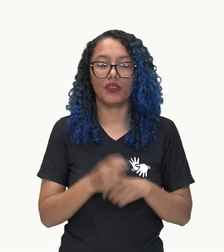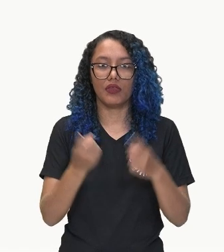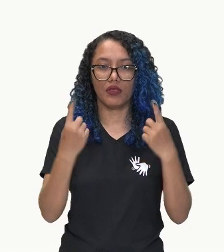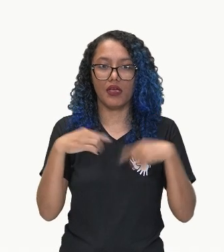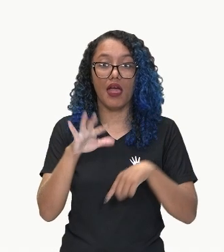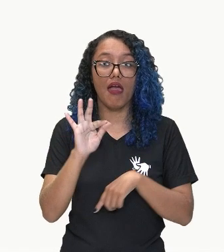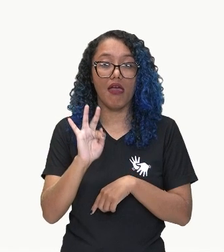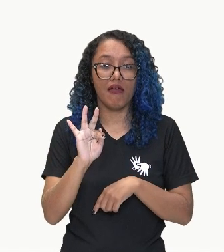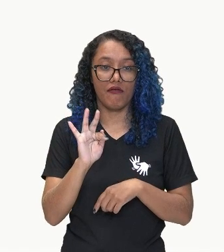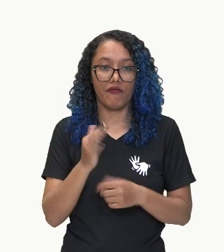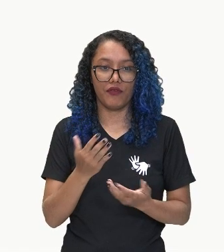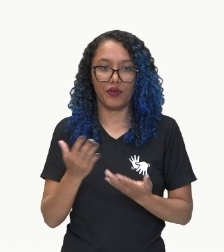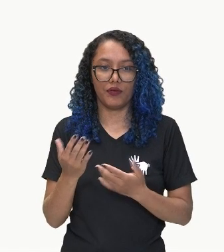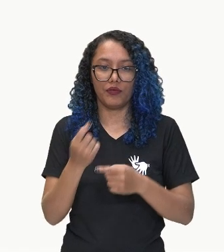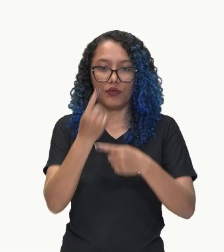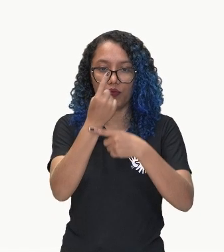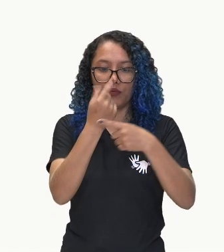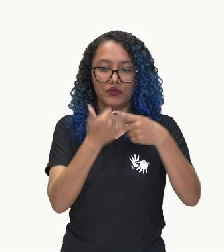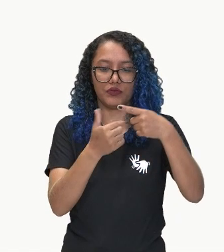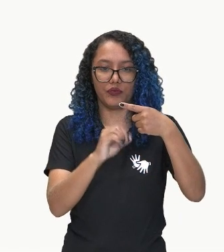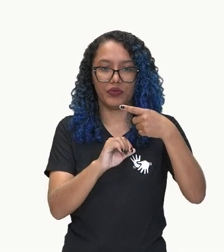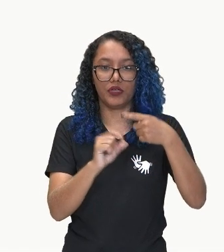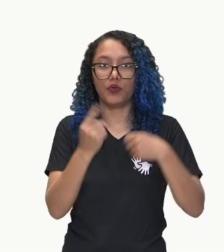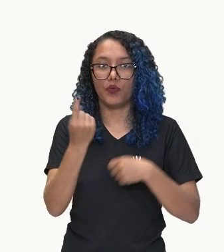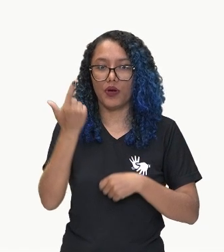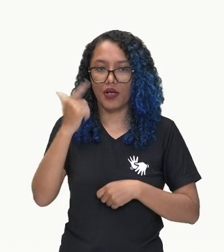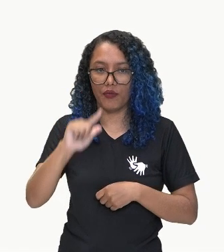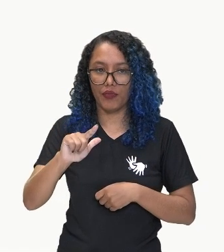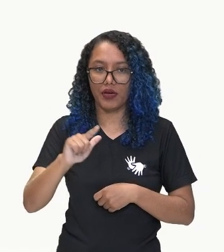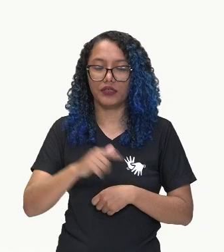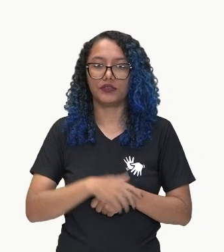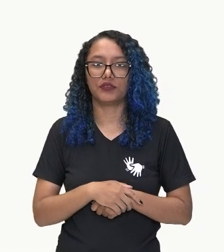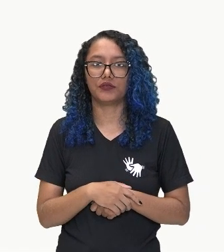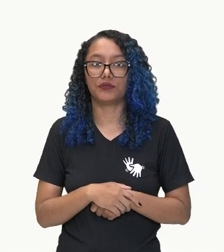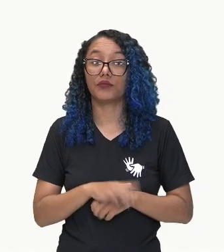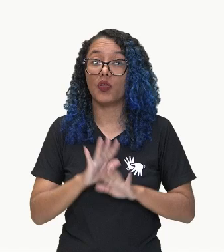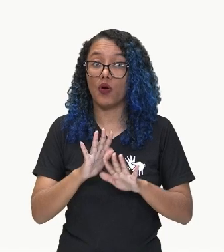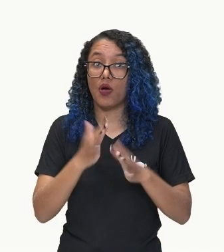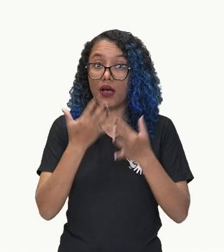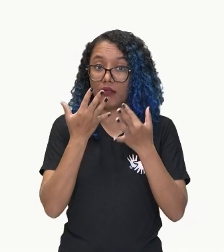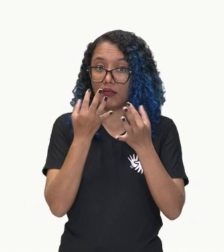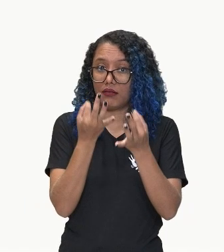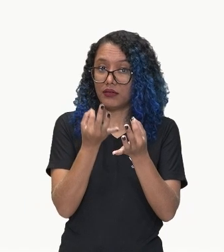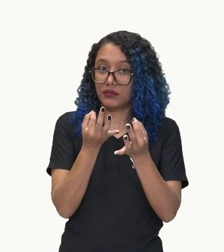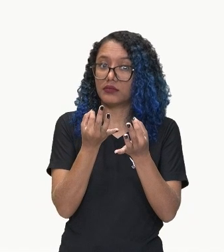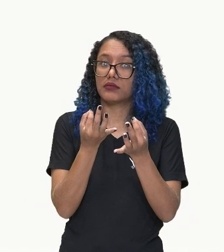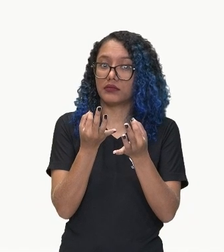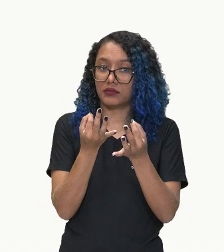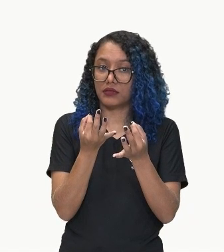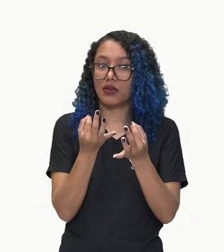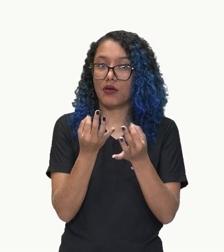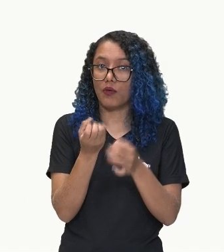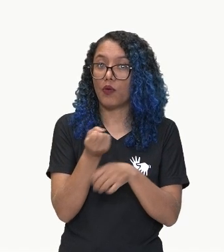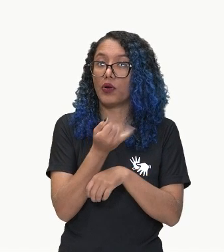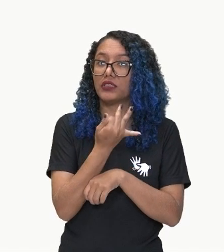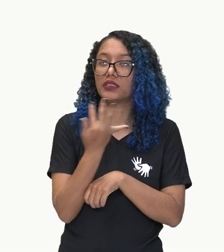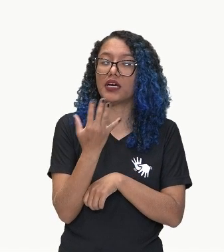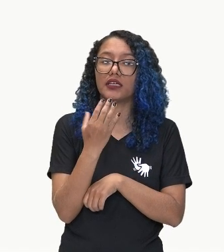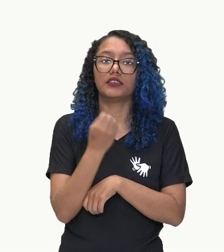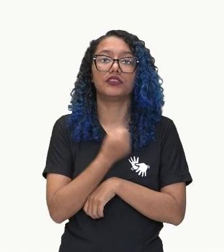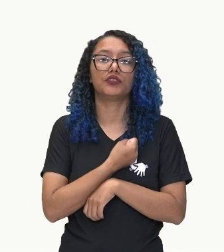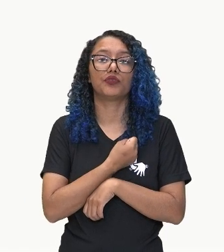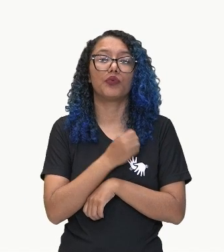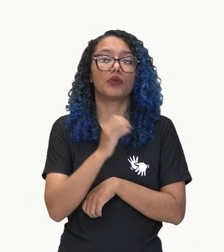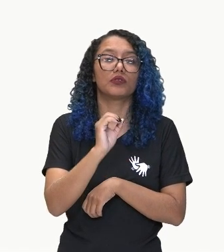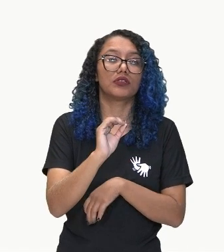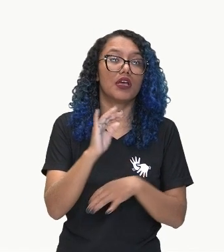vem, repete o 1 e esteja bem atento à quantidade de zeros lá no